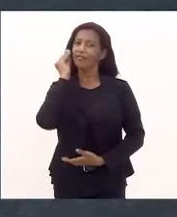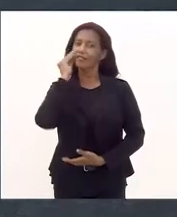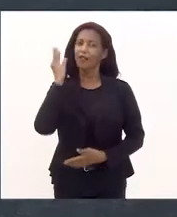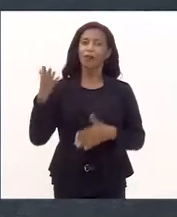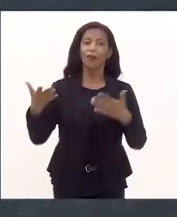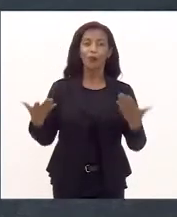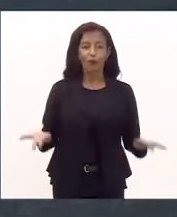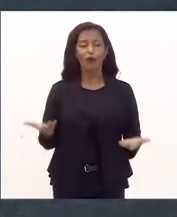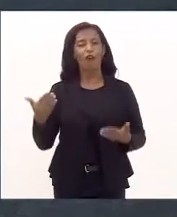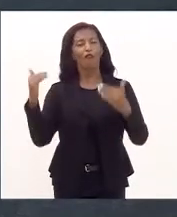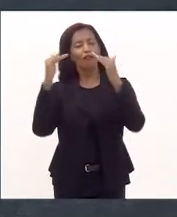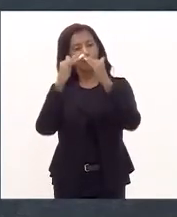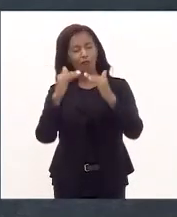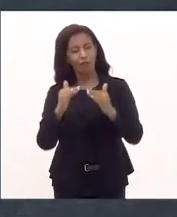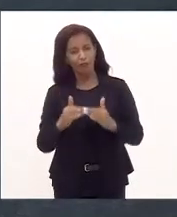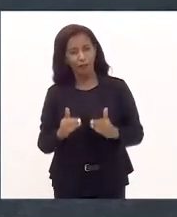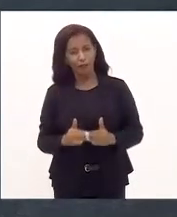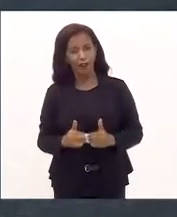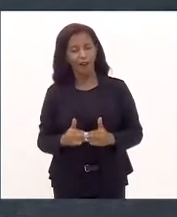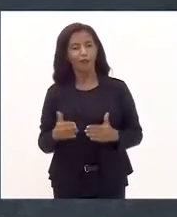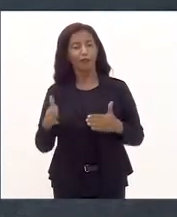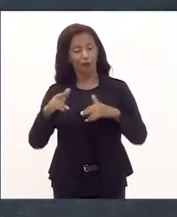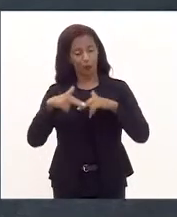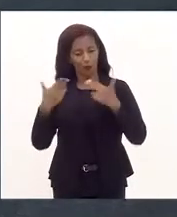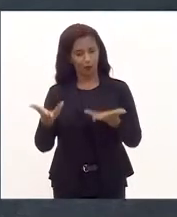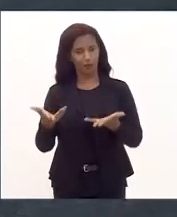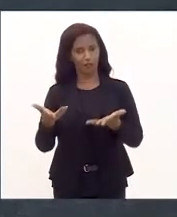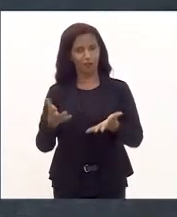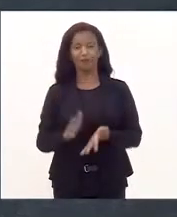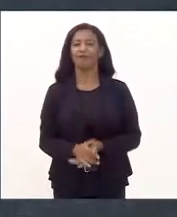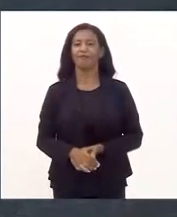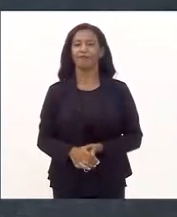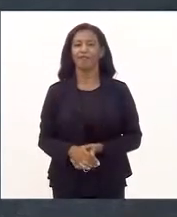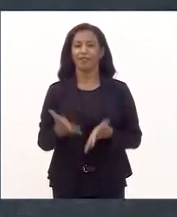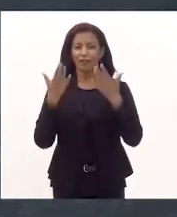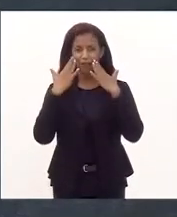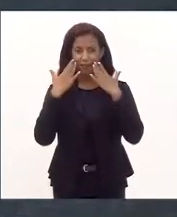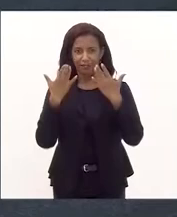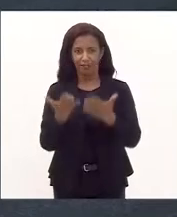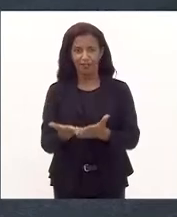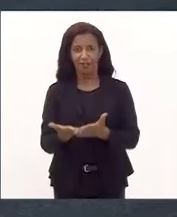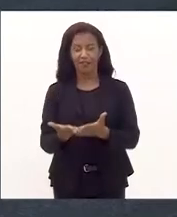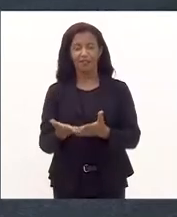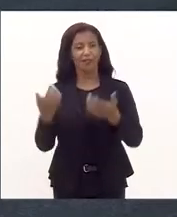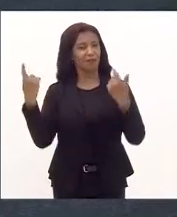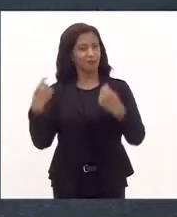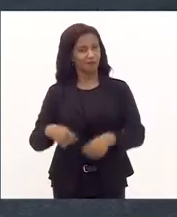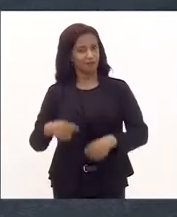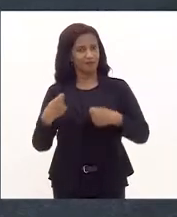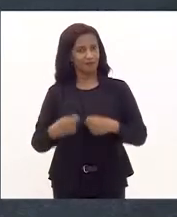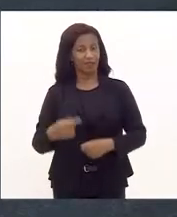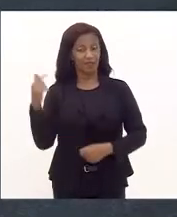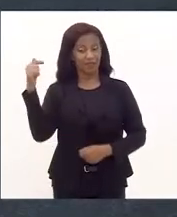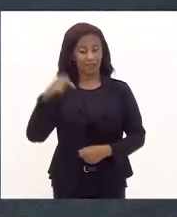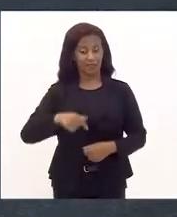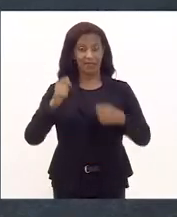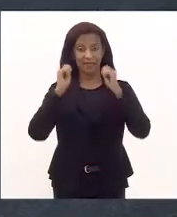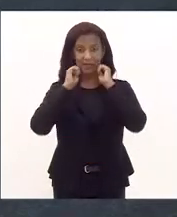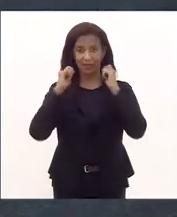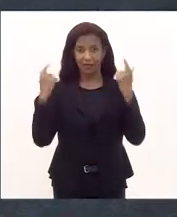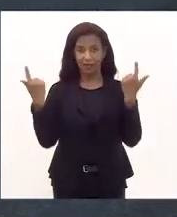Portanto, eu votei favorável por conta disto. Quer dizer, é uma manifestação que merece desta